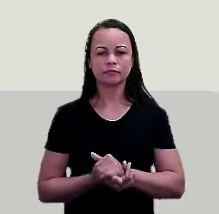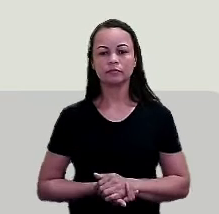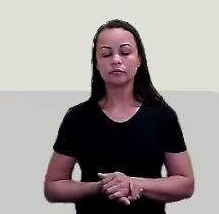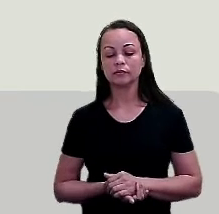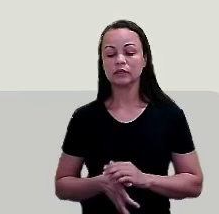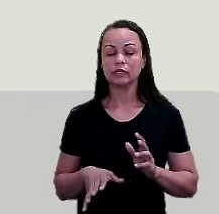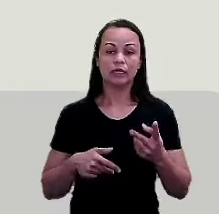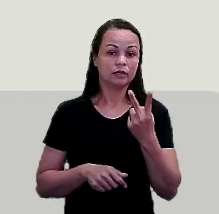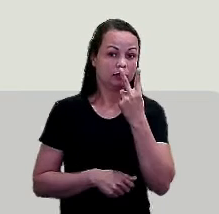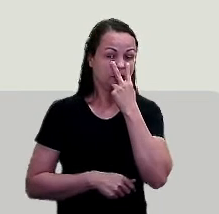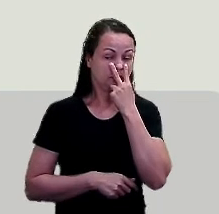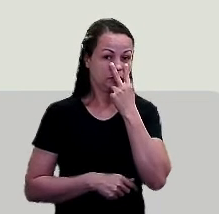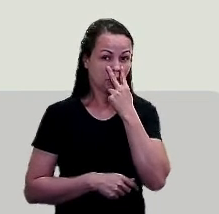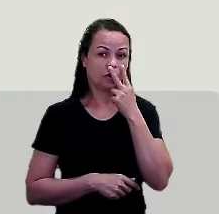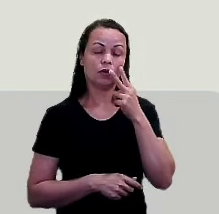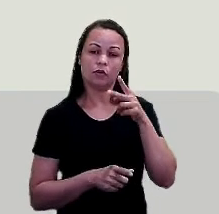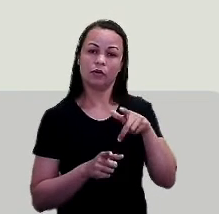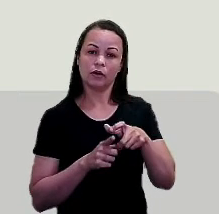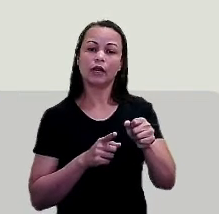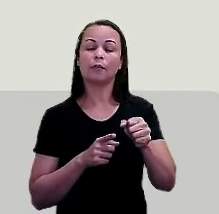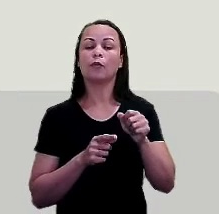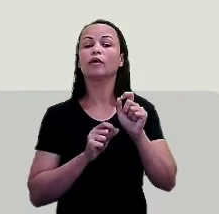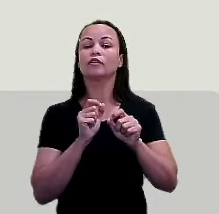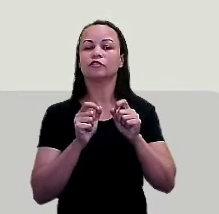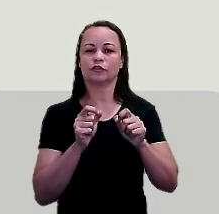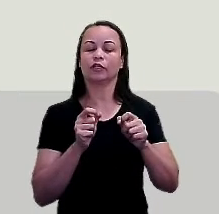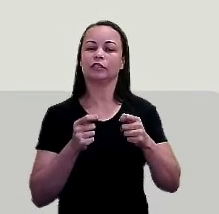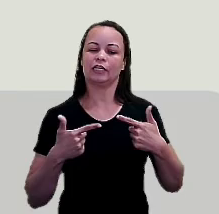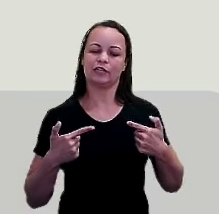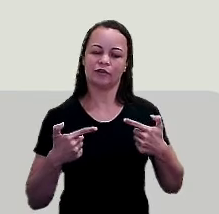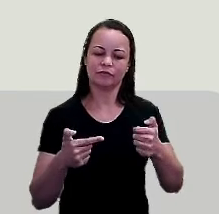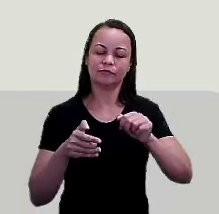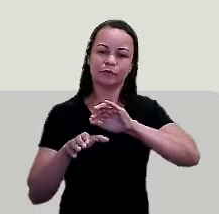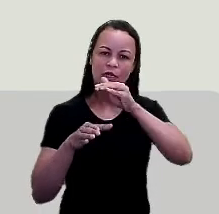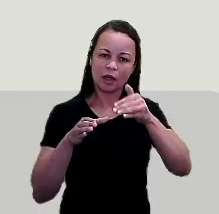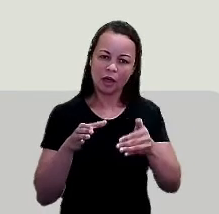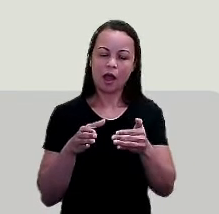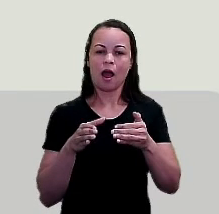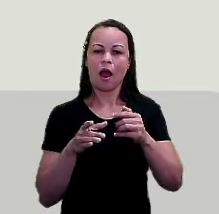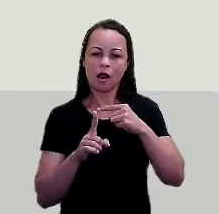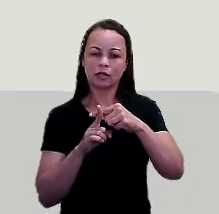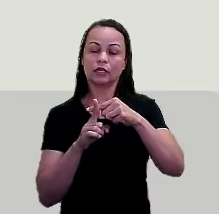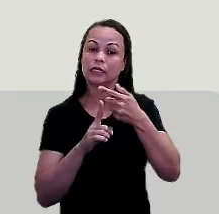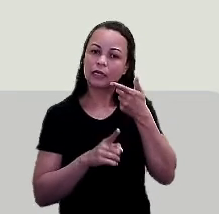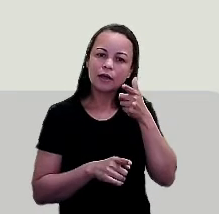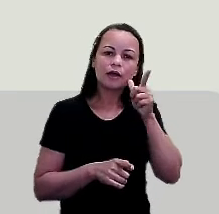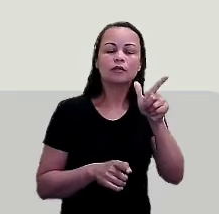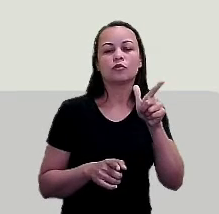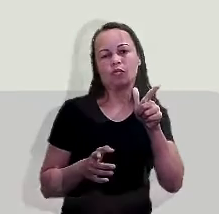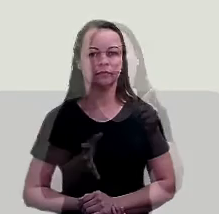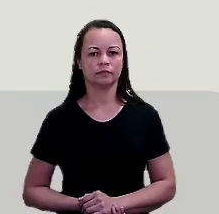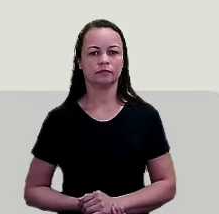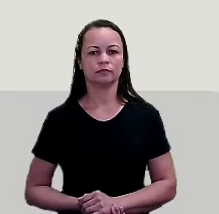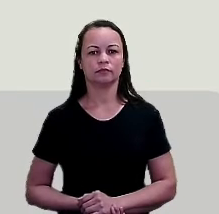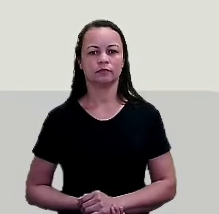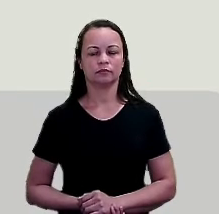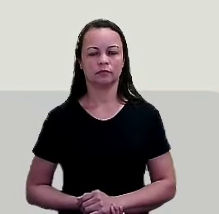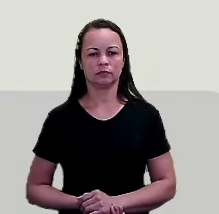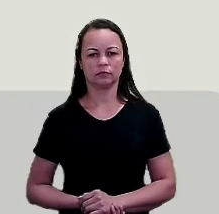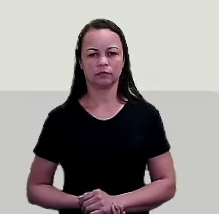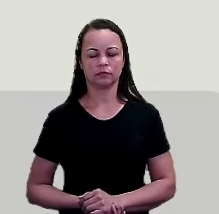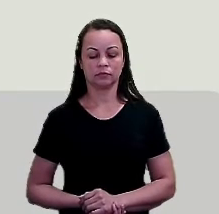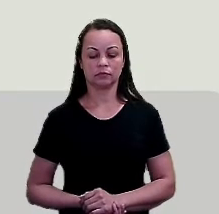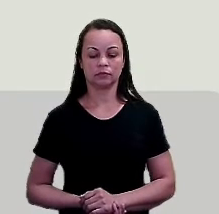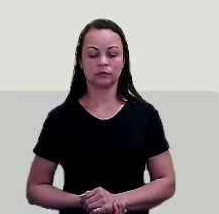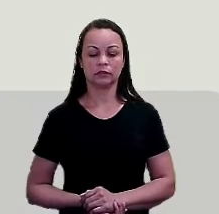a vitória por questão da nossa batalha, por questão de termos ganhado a batalha contra os holandeses no Monte da Taboca. Antes de